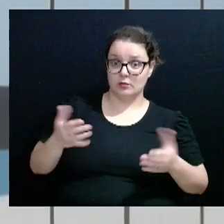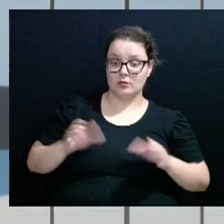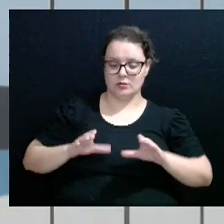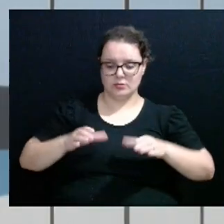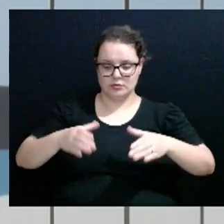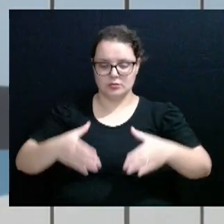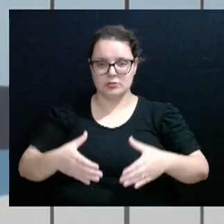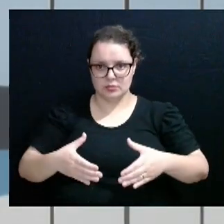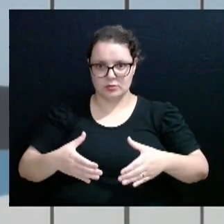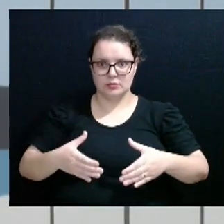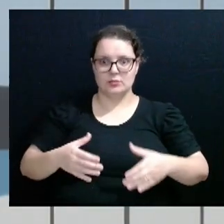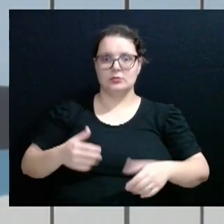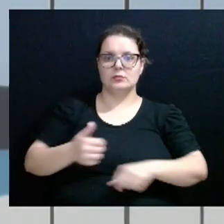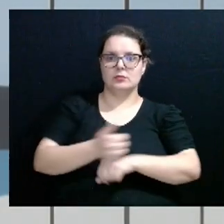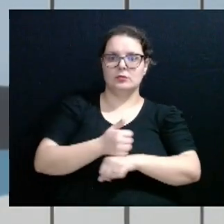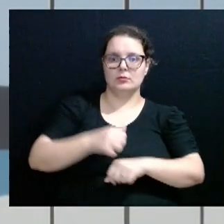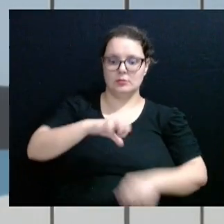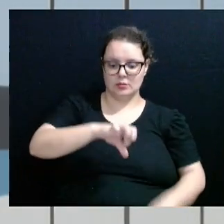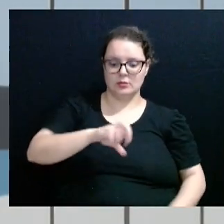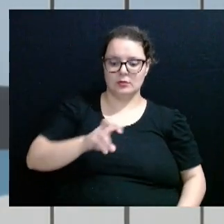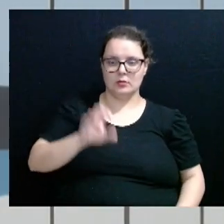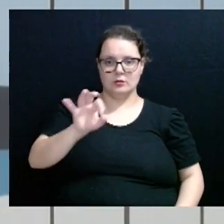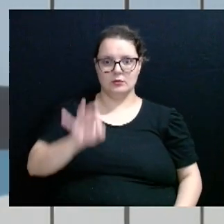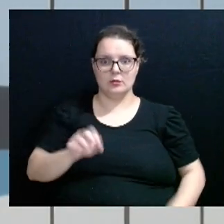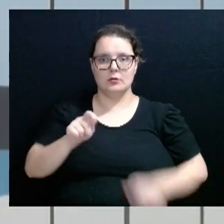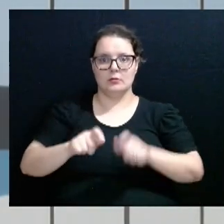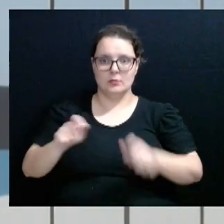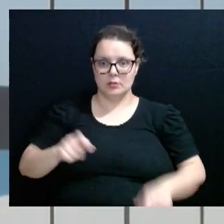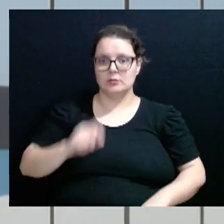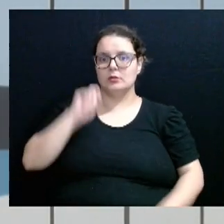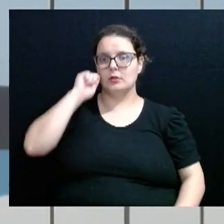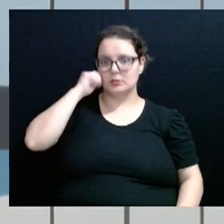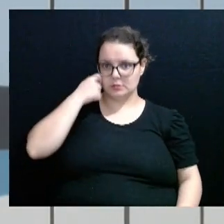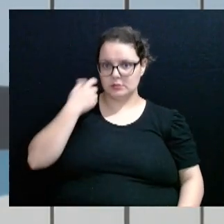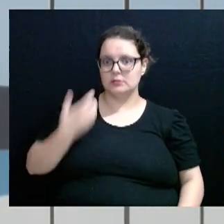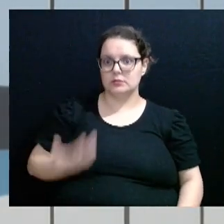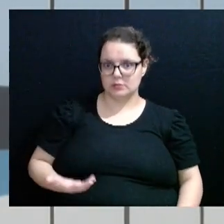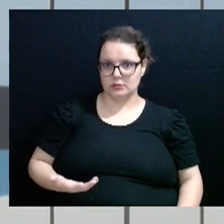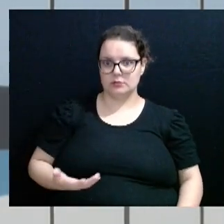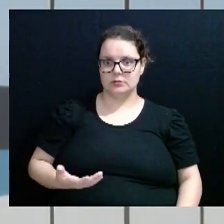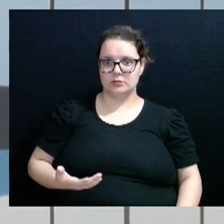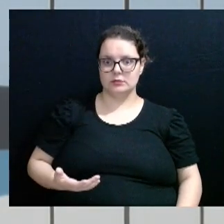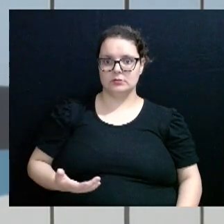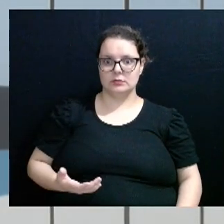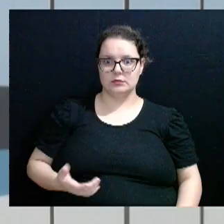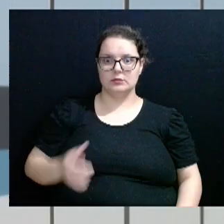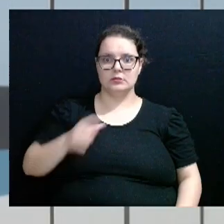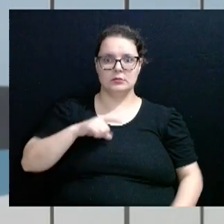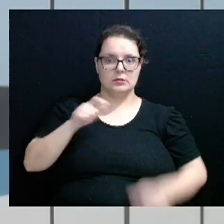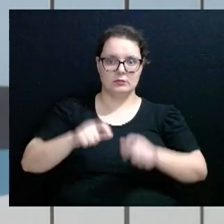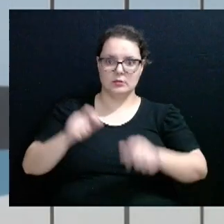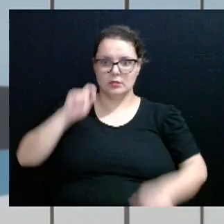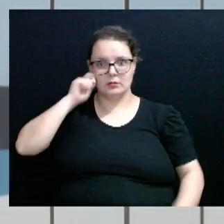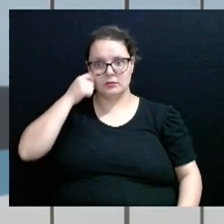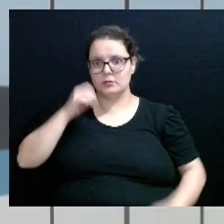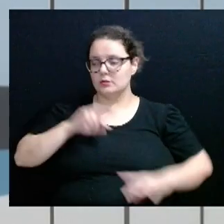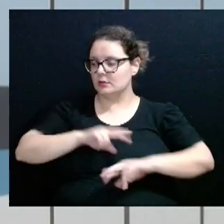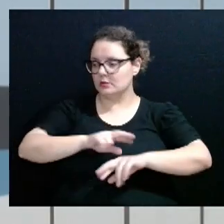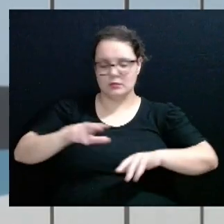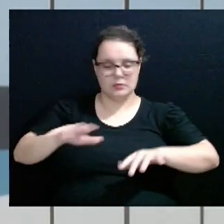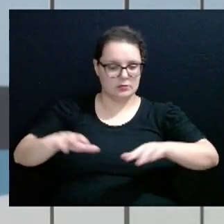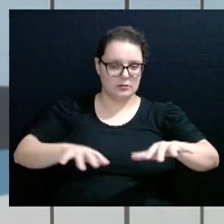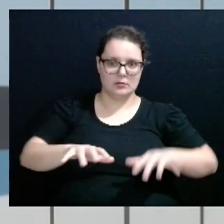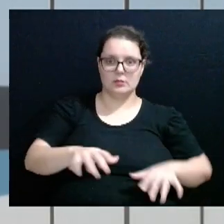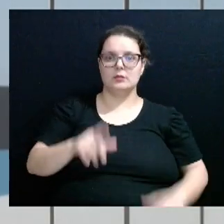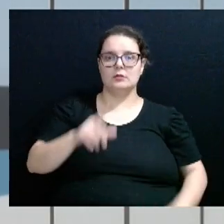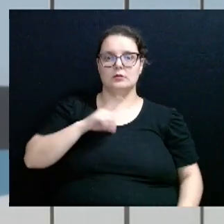profissionais 95% de pessoas negras, né? A gente tem pessoas negras em todas as áreas. Então a gente hoje tem 7 áreas